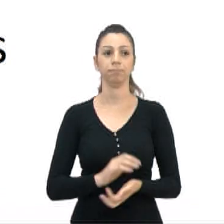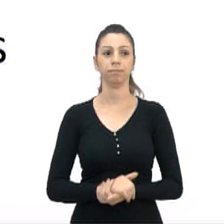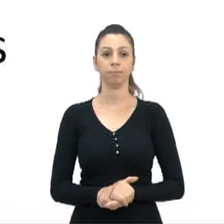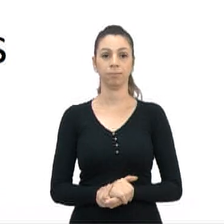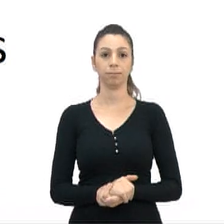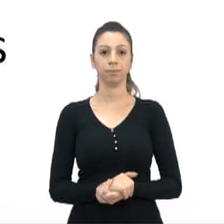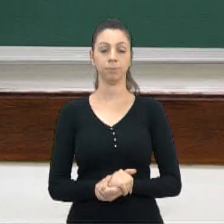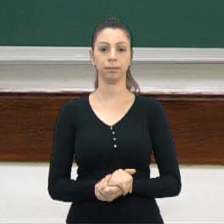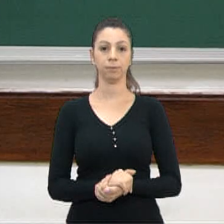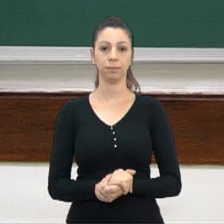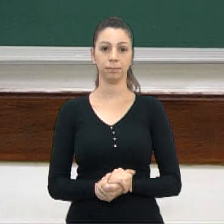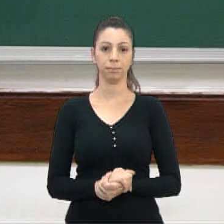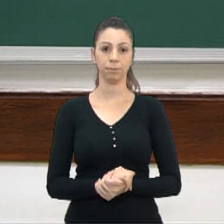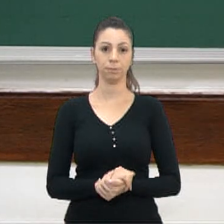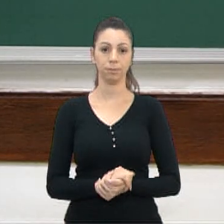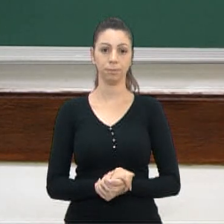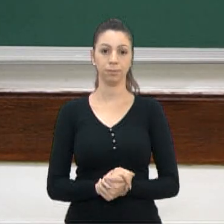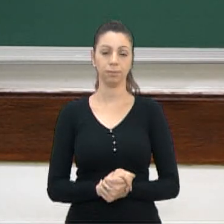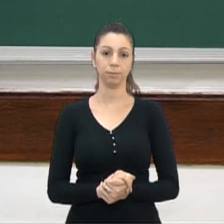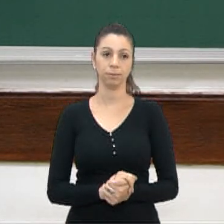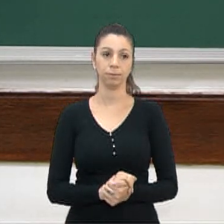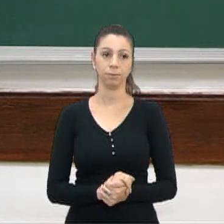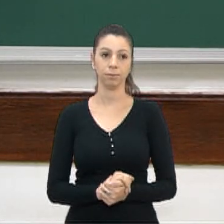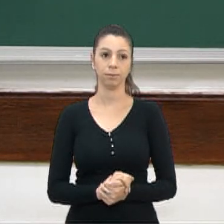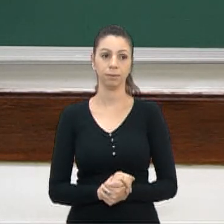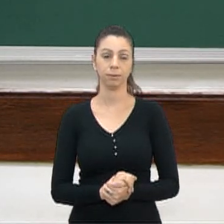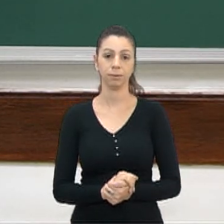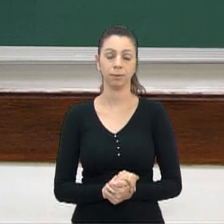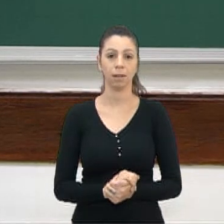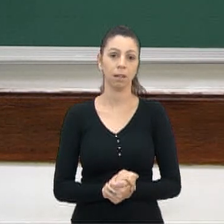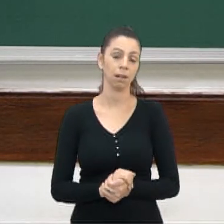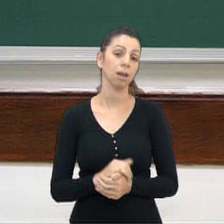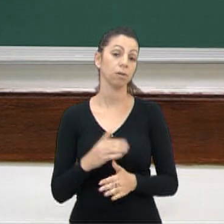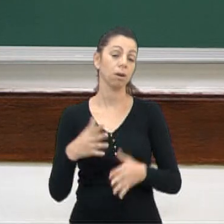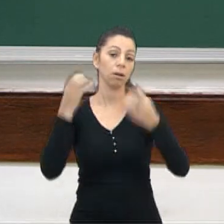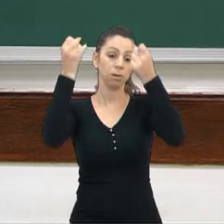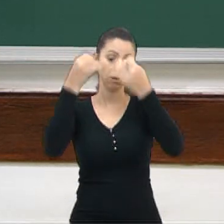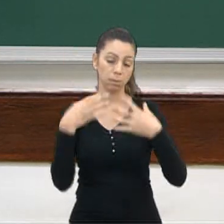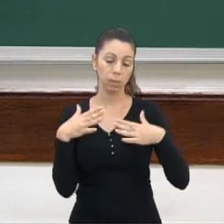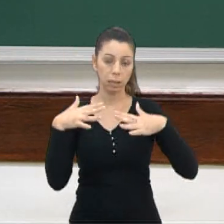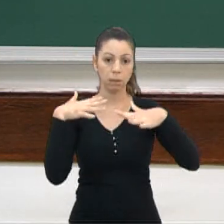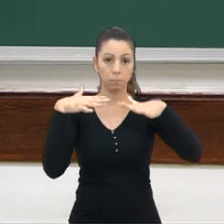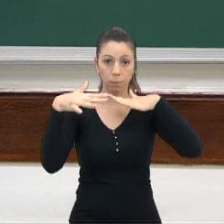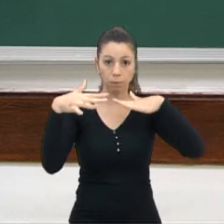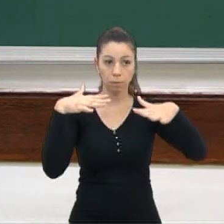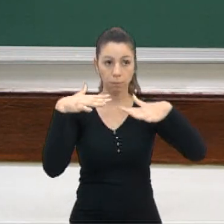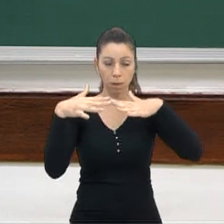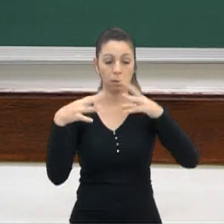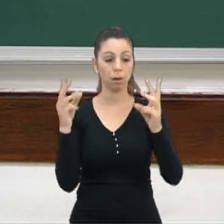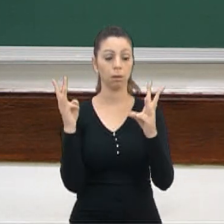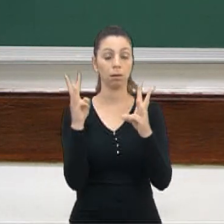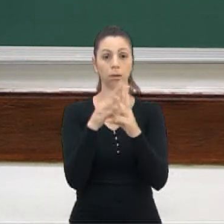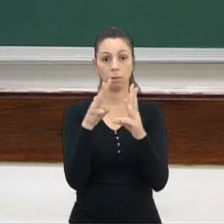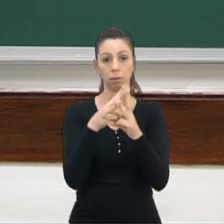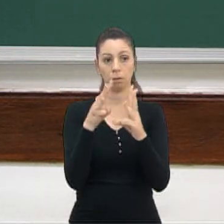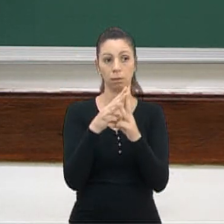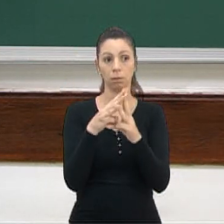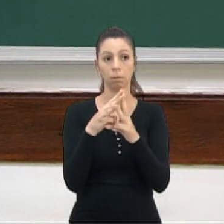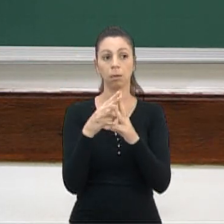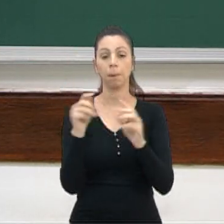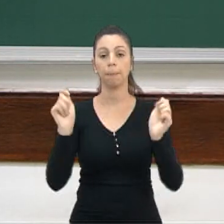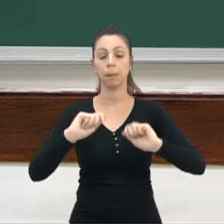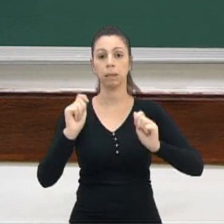Bem, eu havia explicado que estas placas estão em movimento. Tem 3 movimentos que precisamos